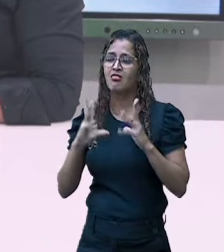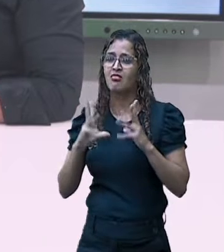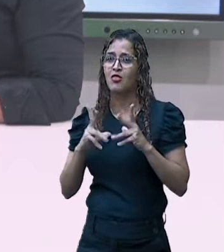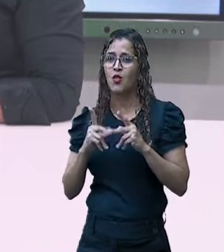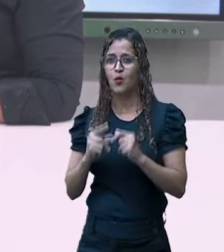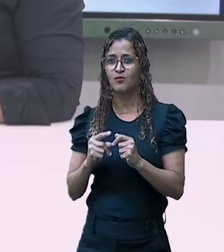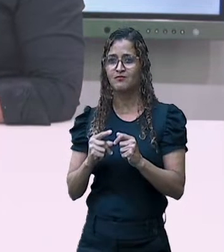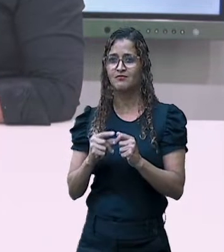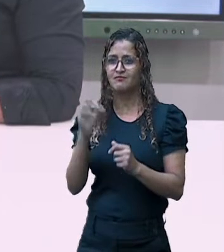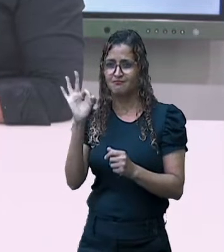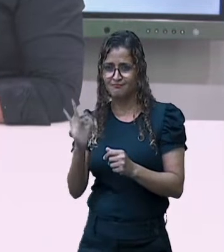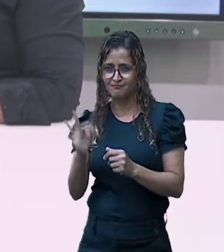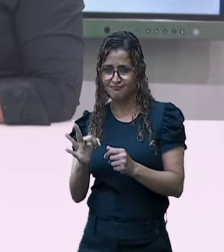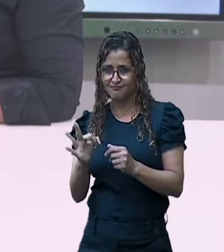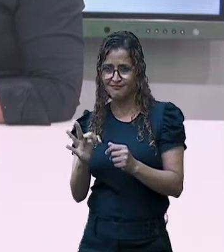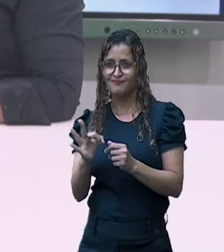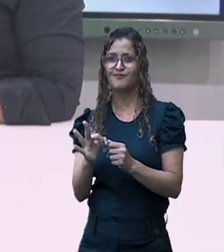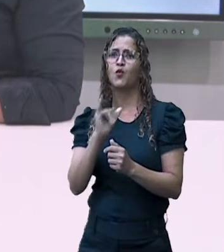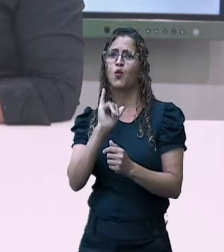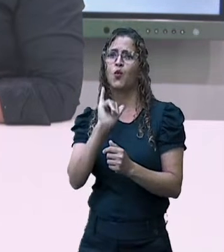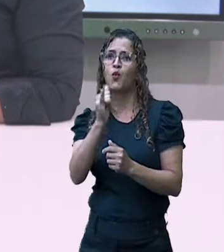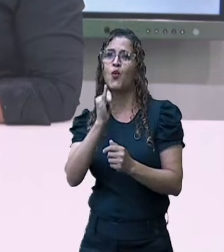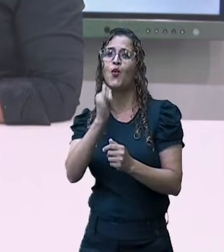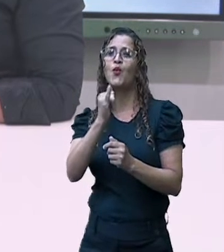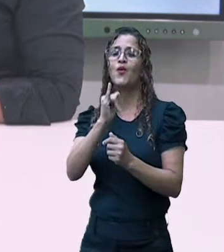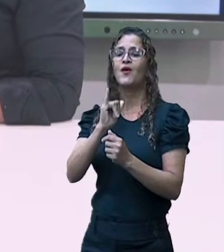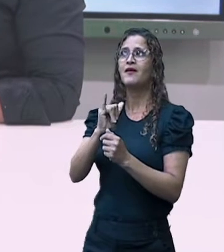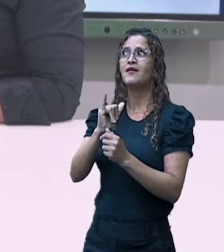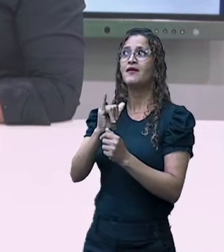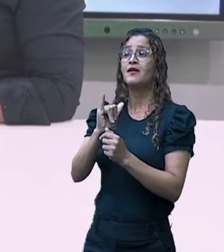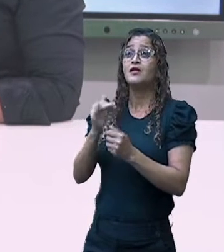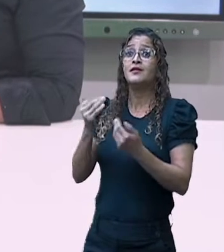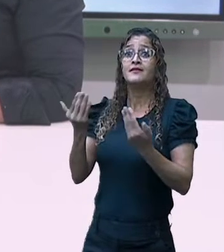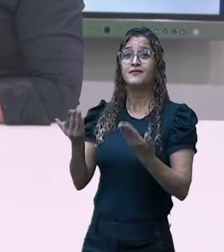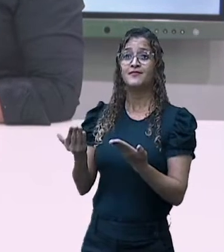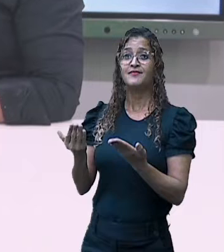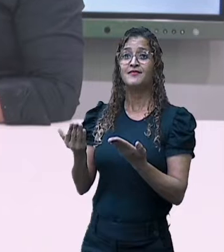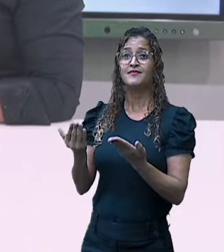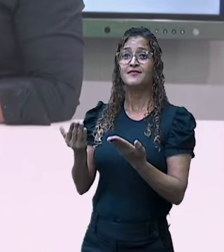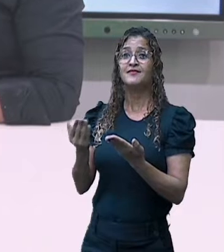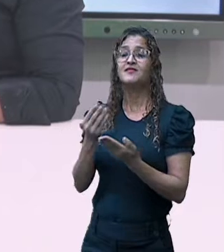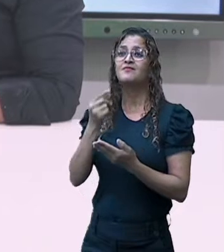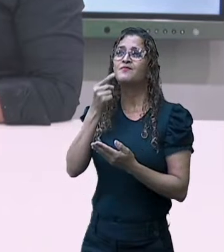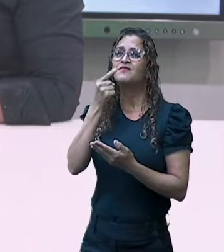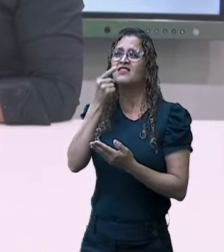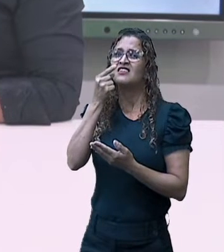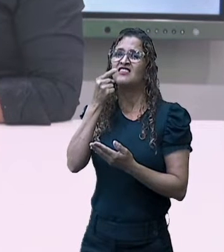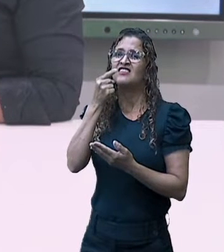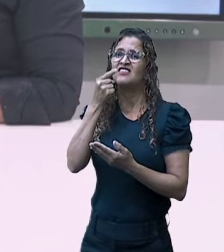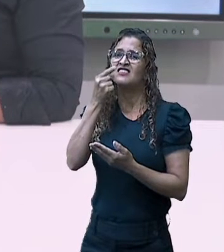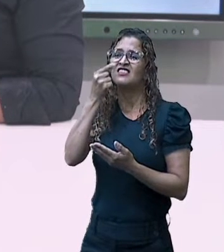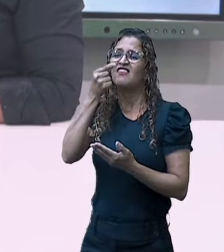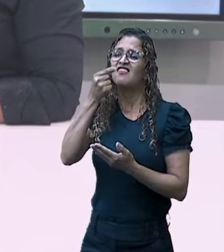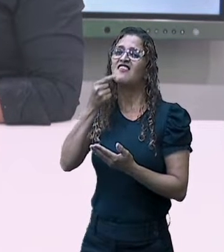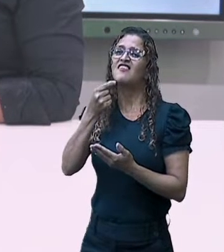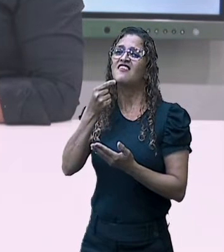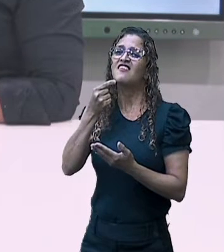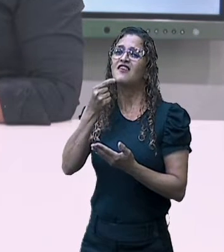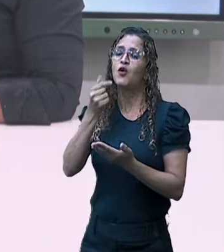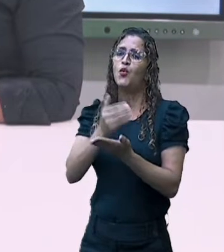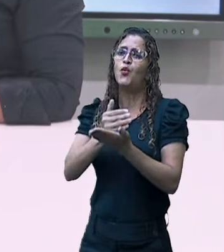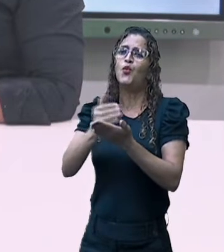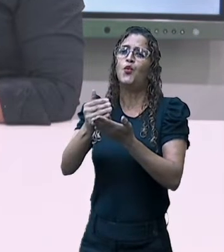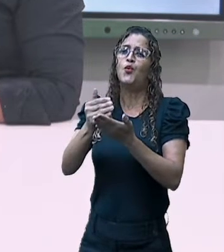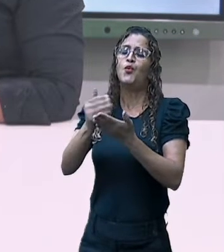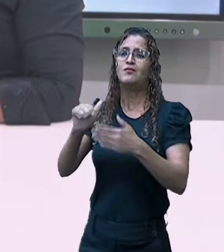Nós vamos começar a falar hoje a respeito de quando começa o nascimento dos primeiros dentinhos. E isso